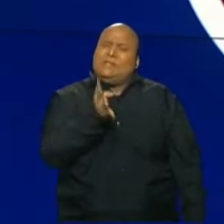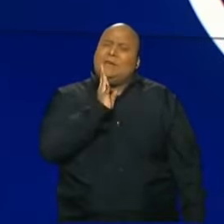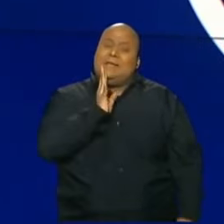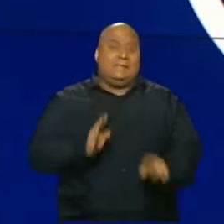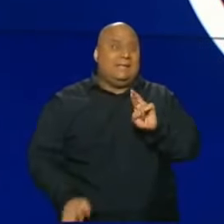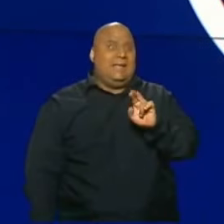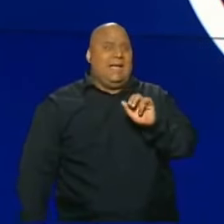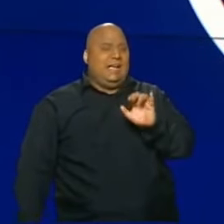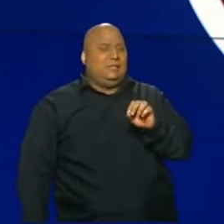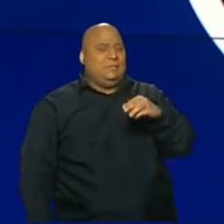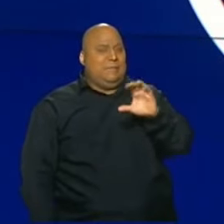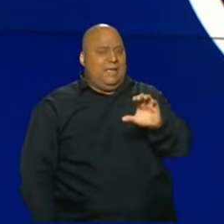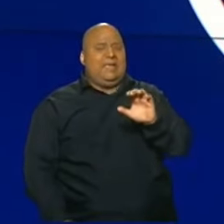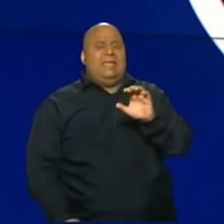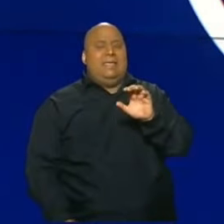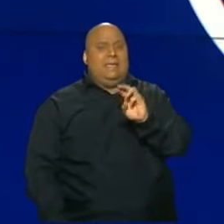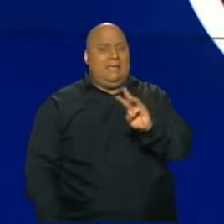site